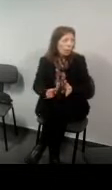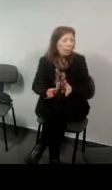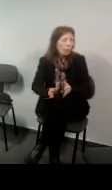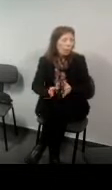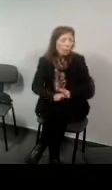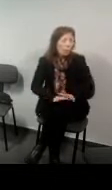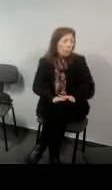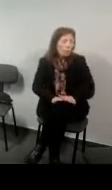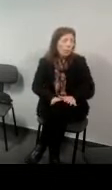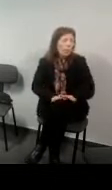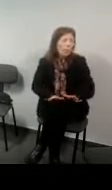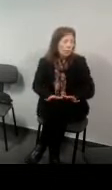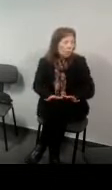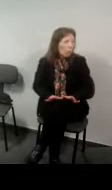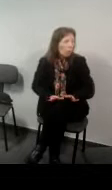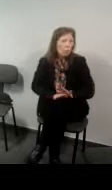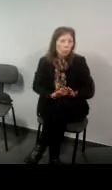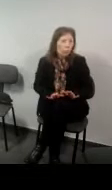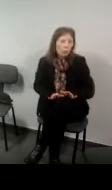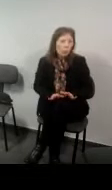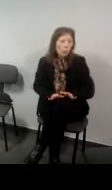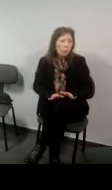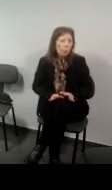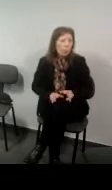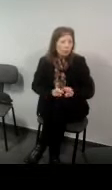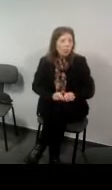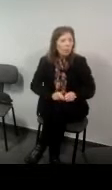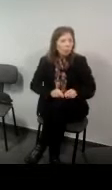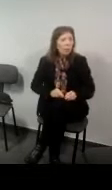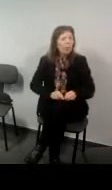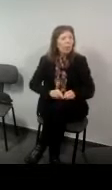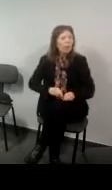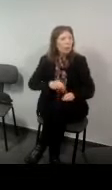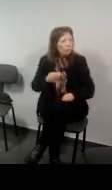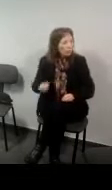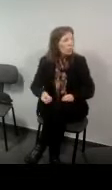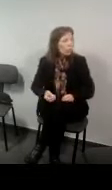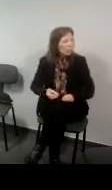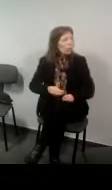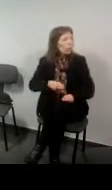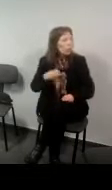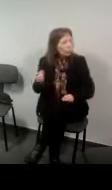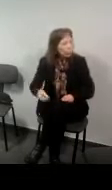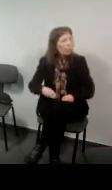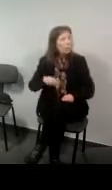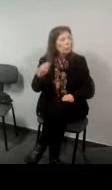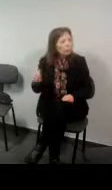o pus e cicatriz e acabou. Isso não é uma fístula. Fístula é quando aquilo não se fecha, e